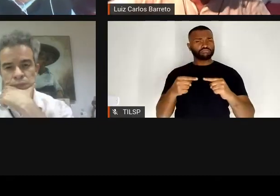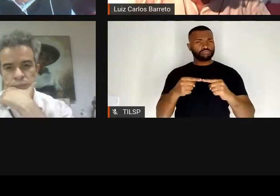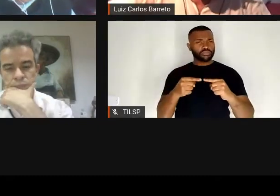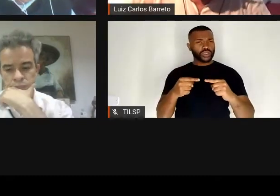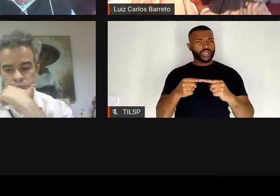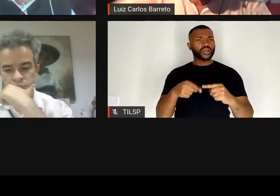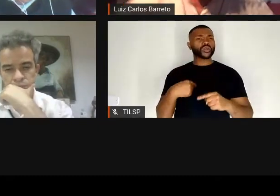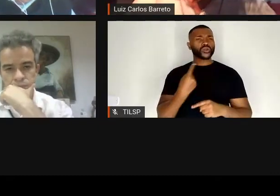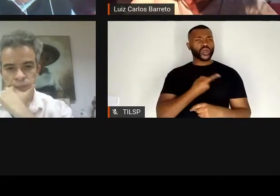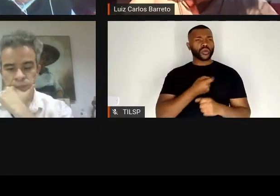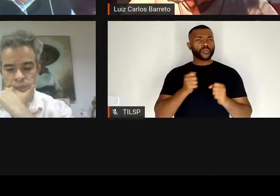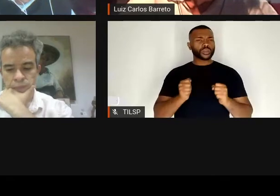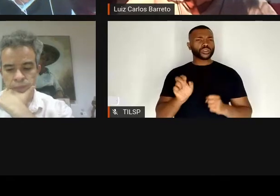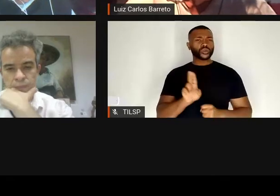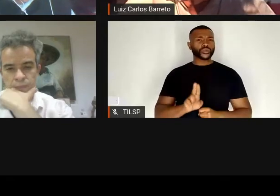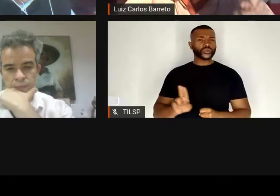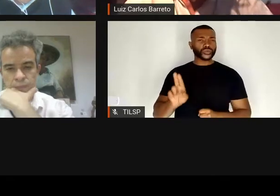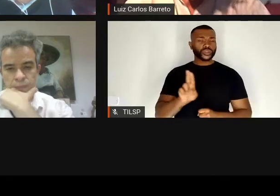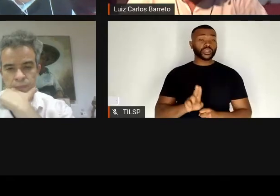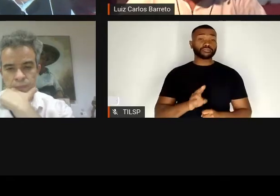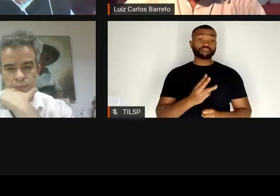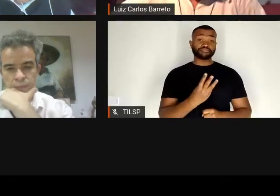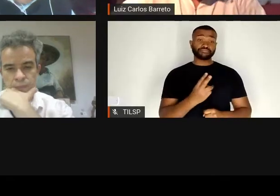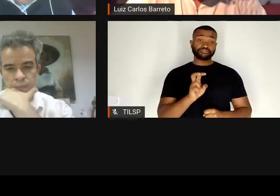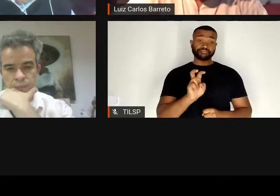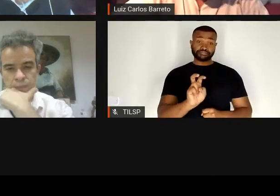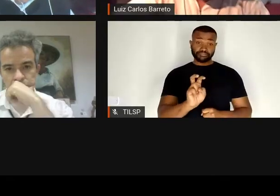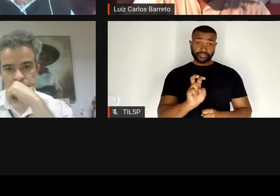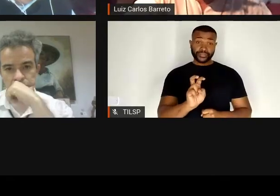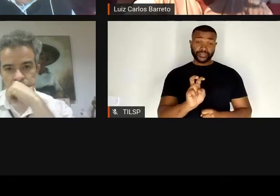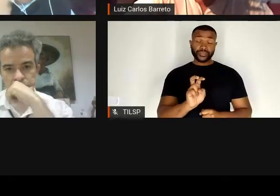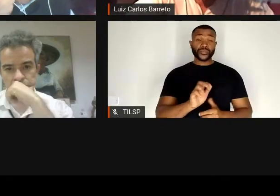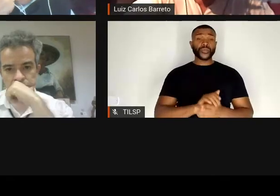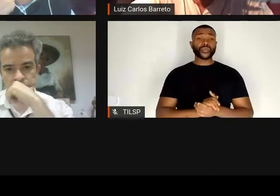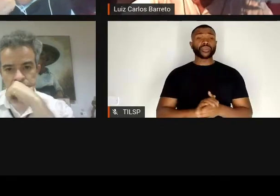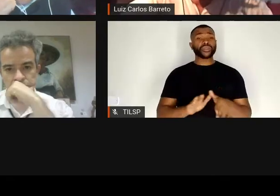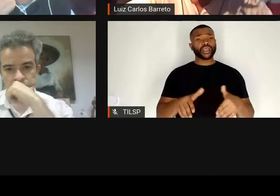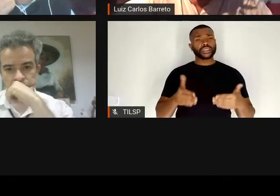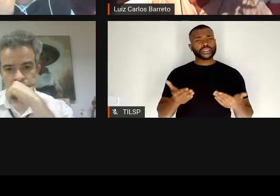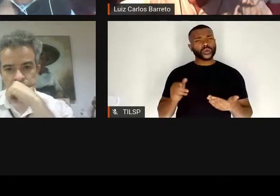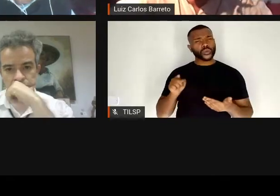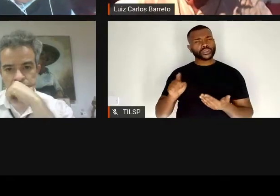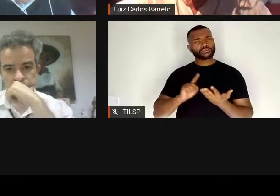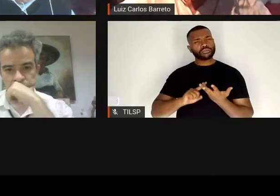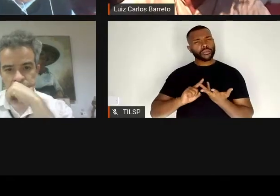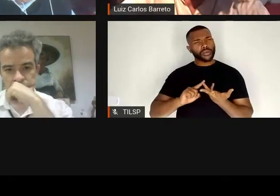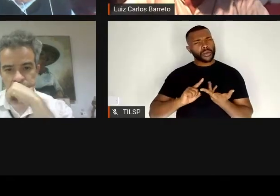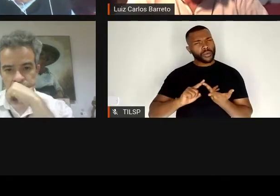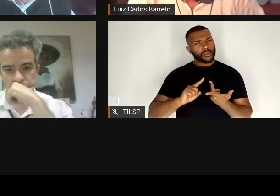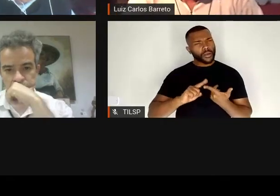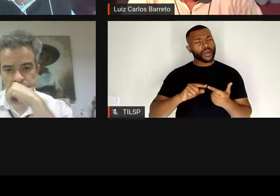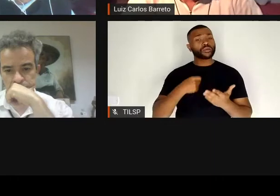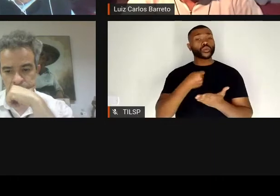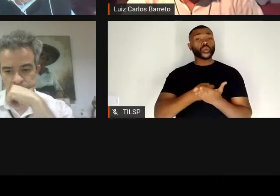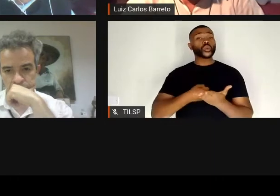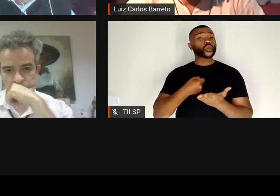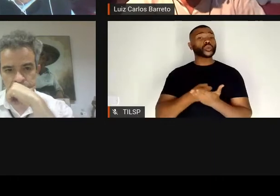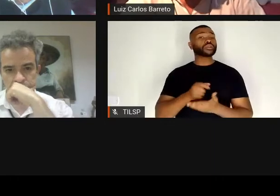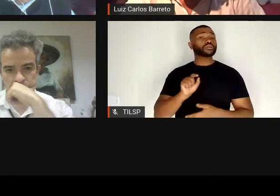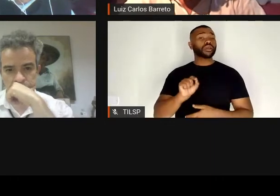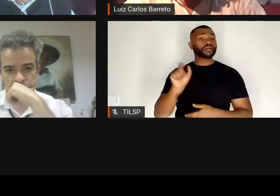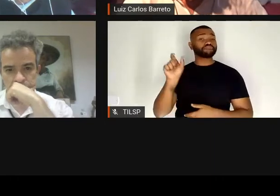o negativo 35. E isso tudo foi luta do Luciano.